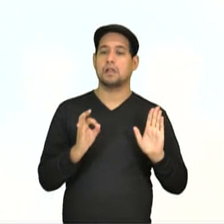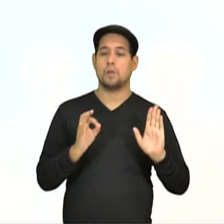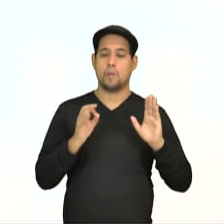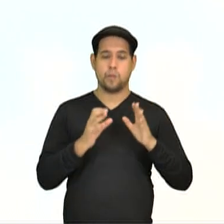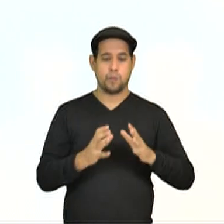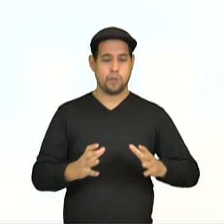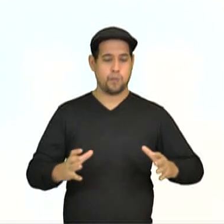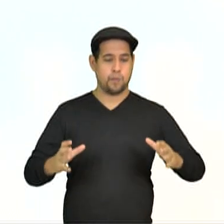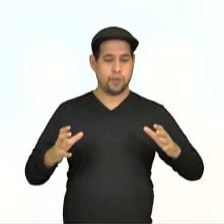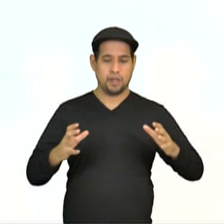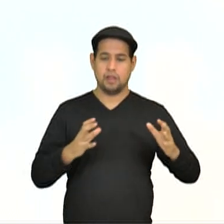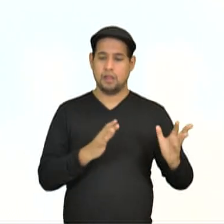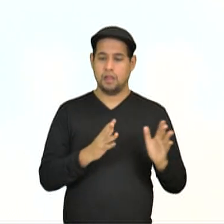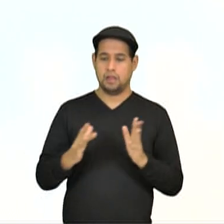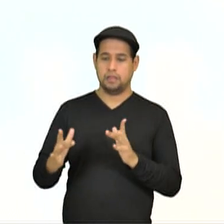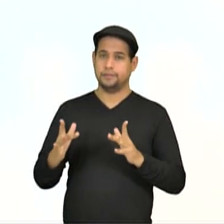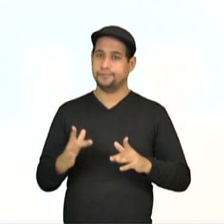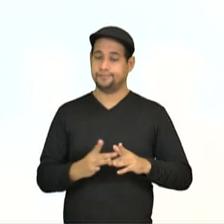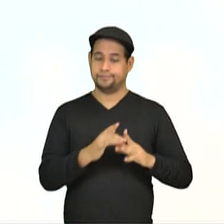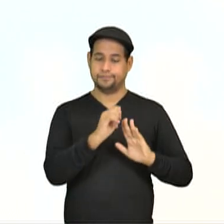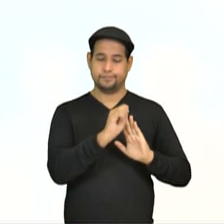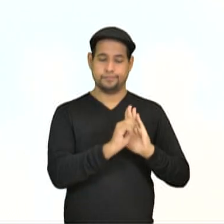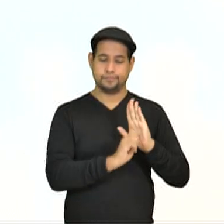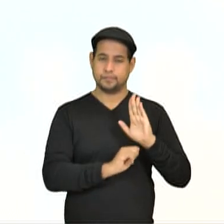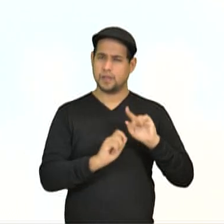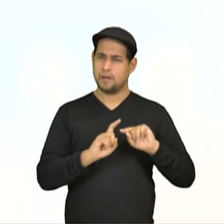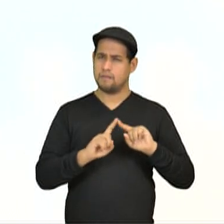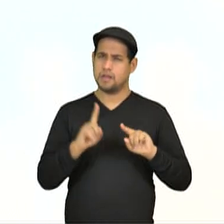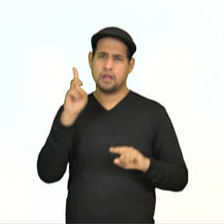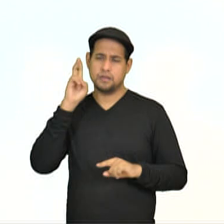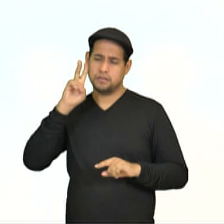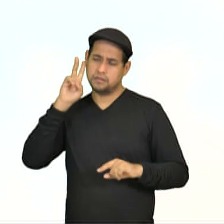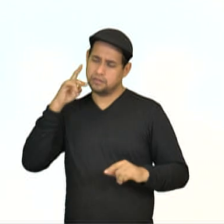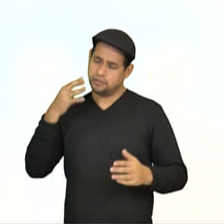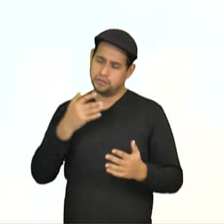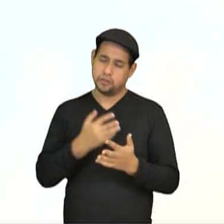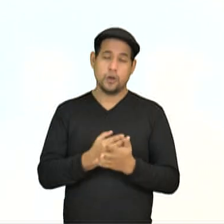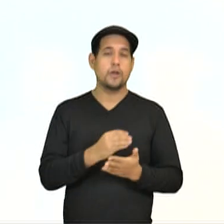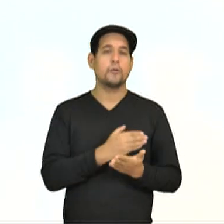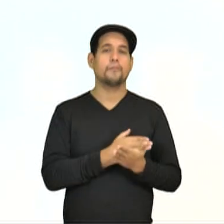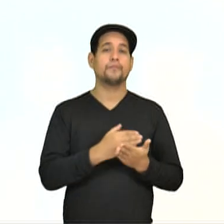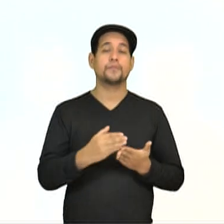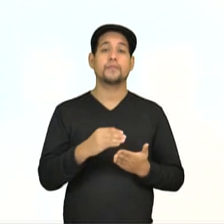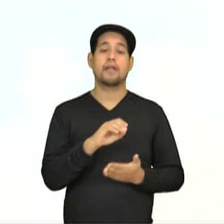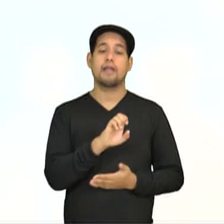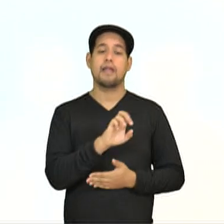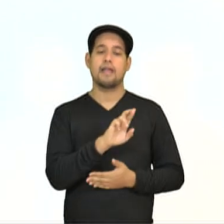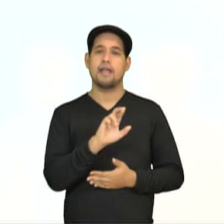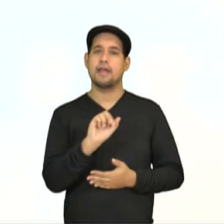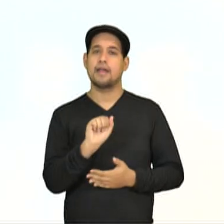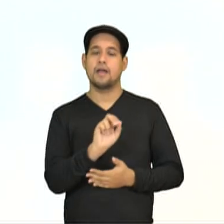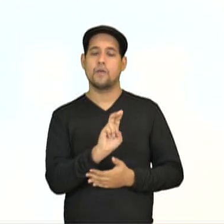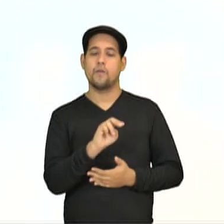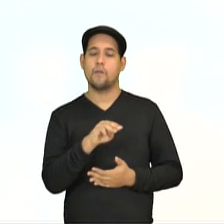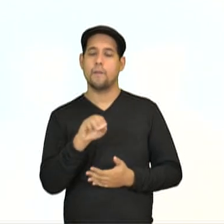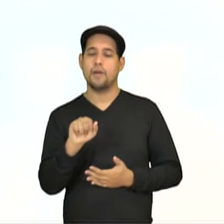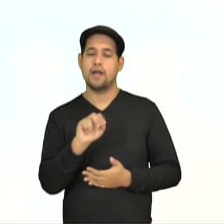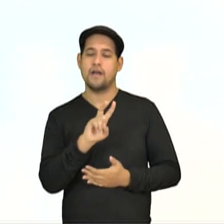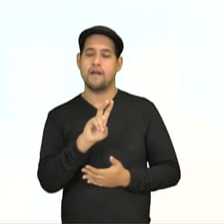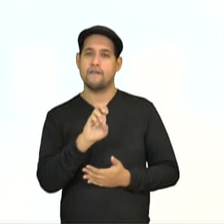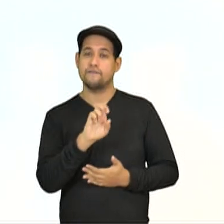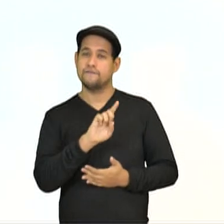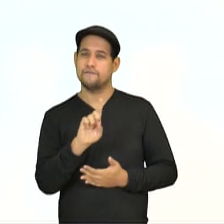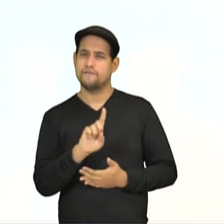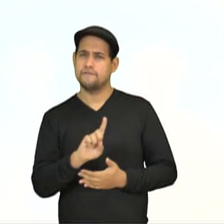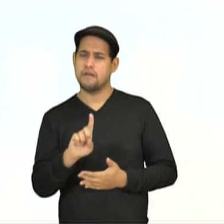dimensão temporal o texto, né? Então, a história começa com era uma vez, uma expressão que deixa o tempo